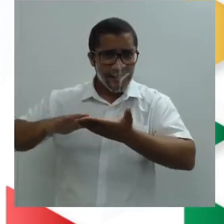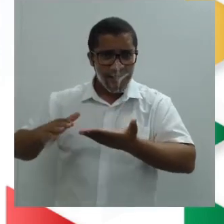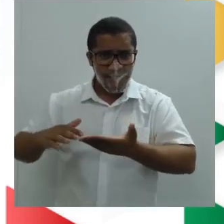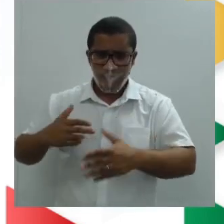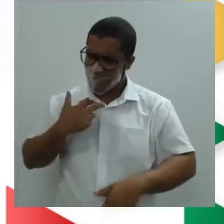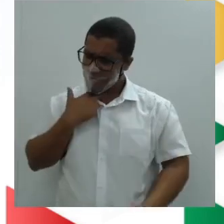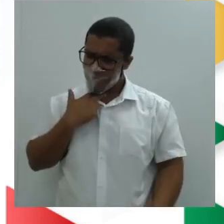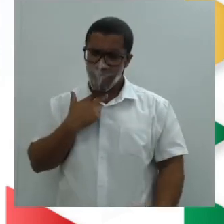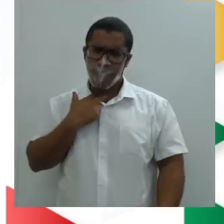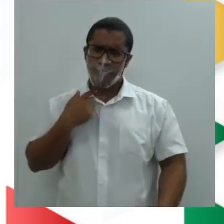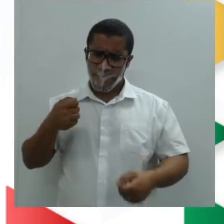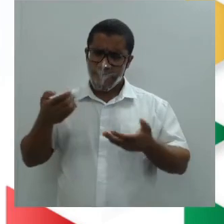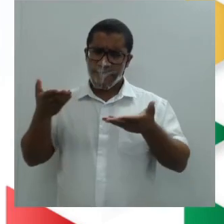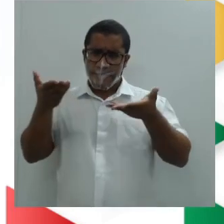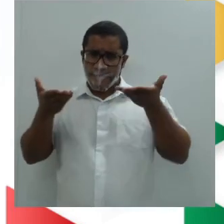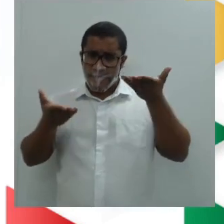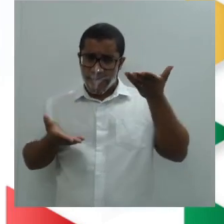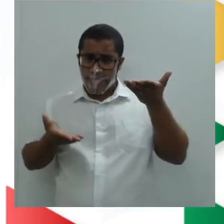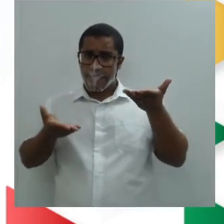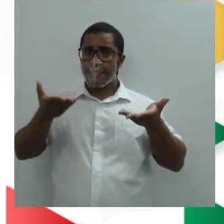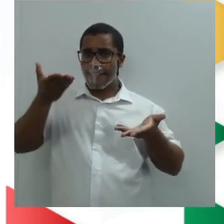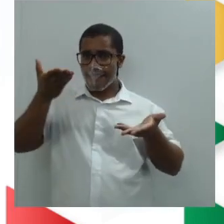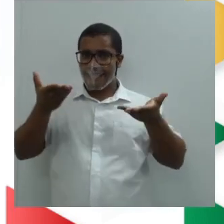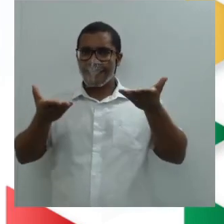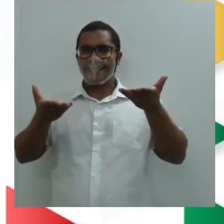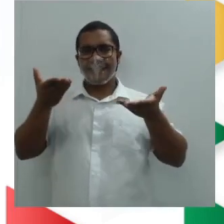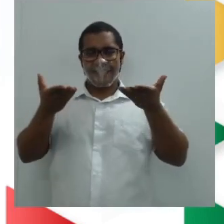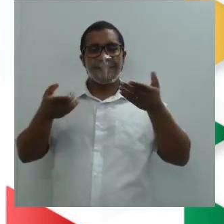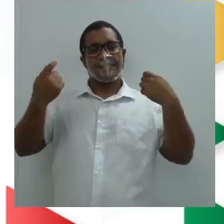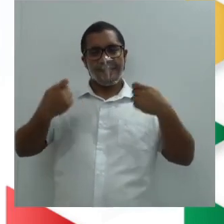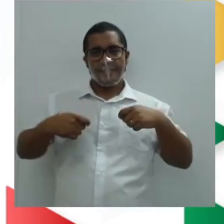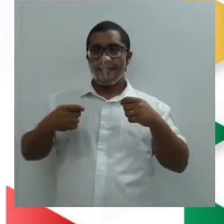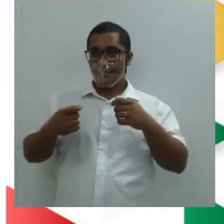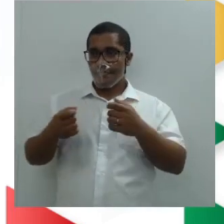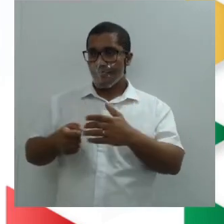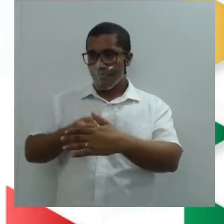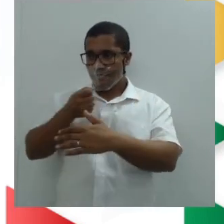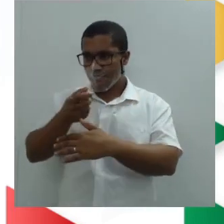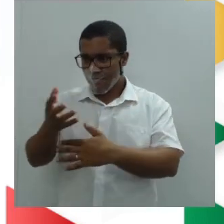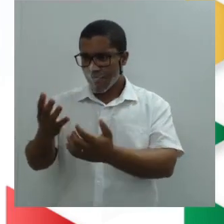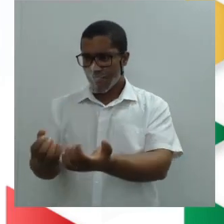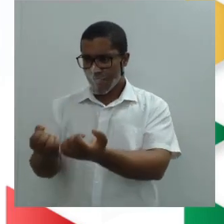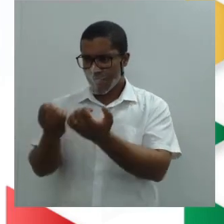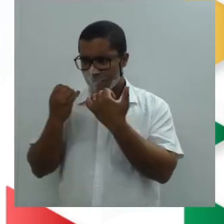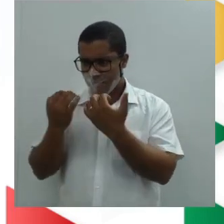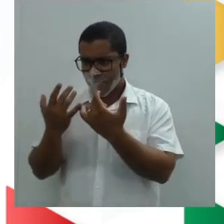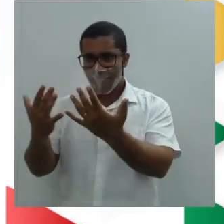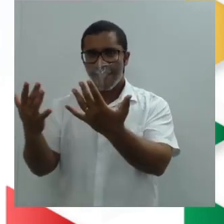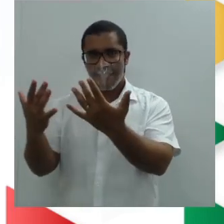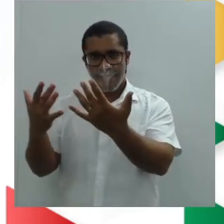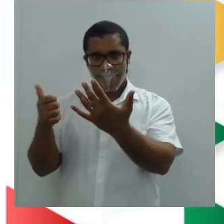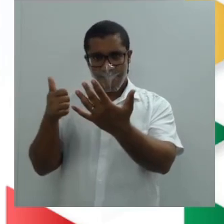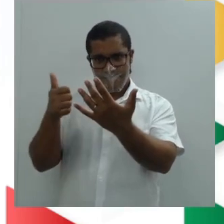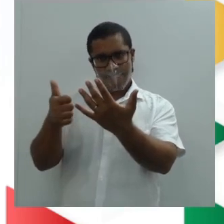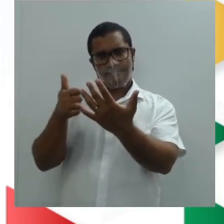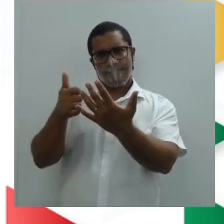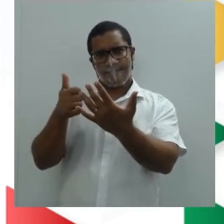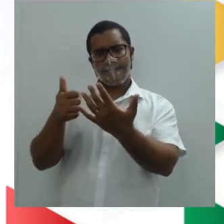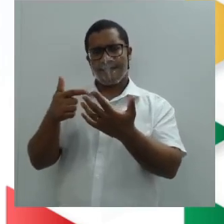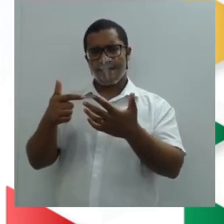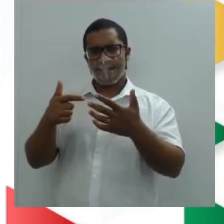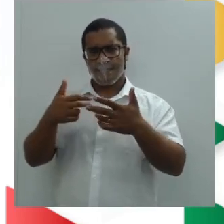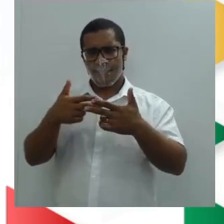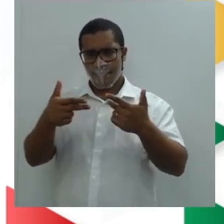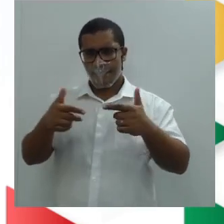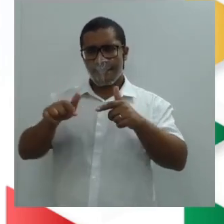esse equilíbrio, né? Esse cuidado, né? De produzir por meio dessas